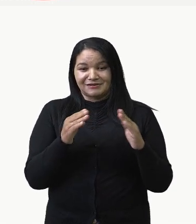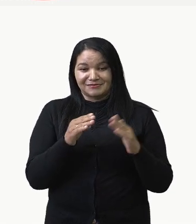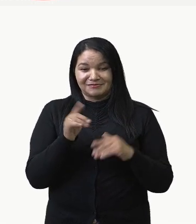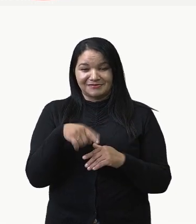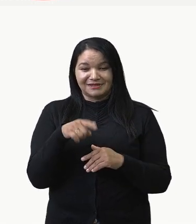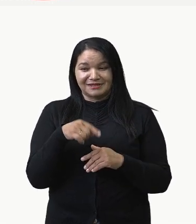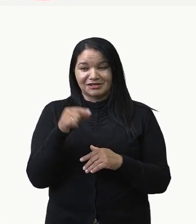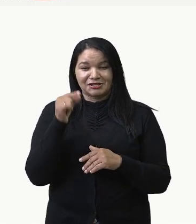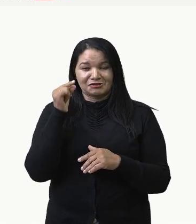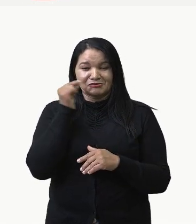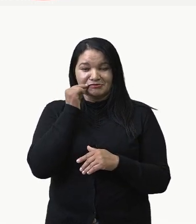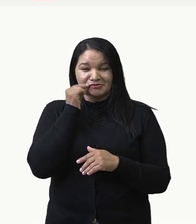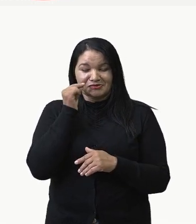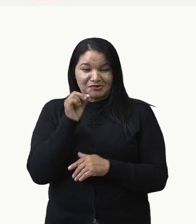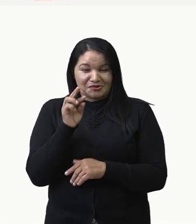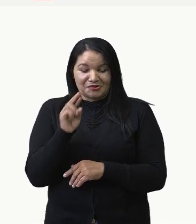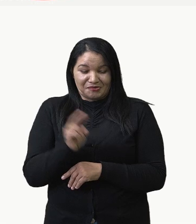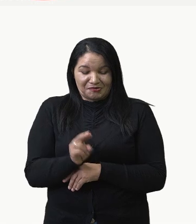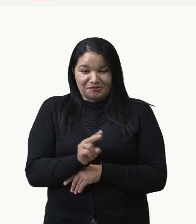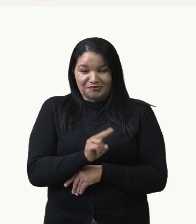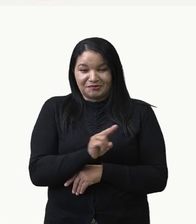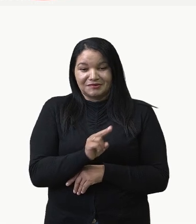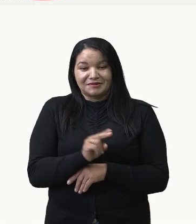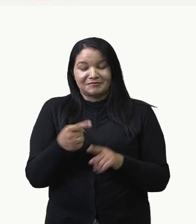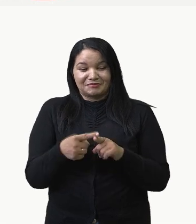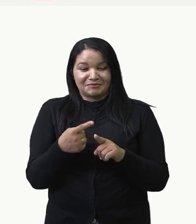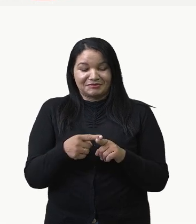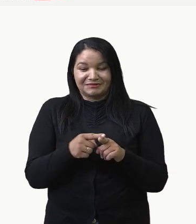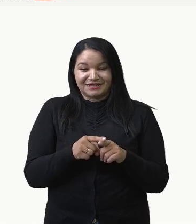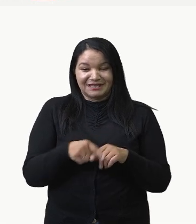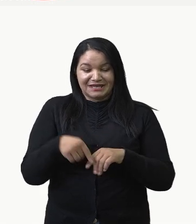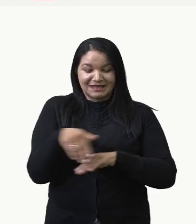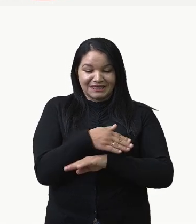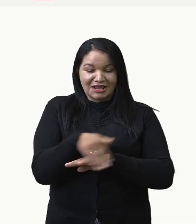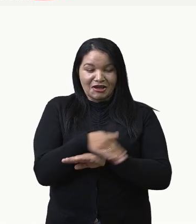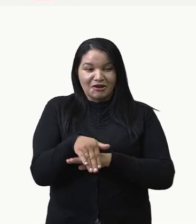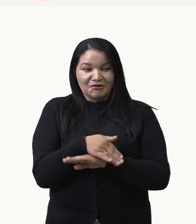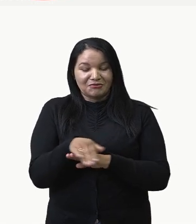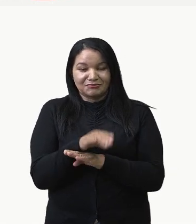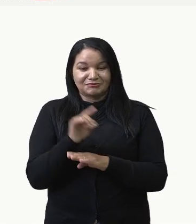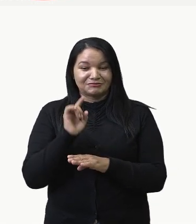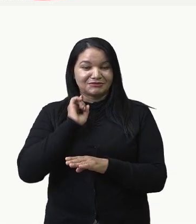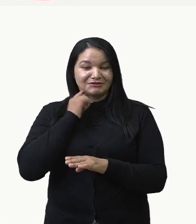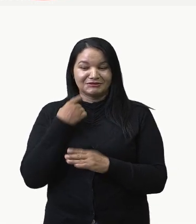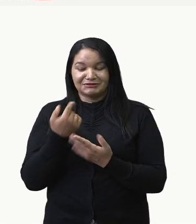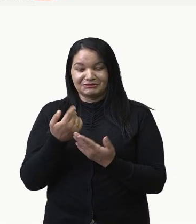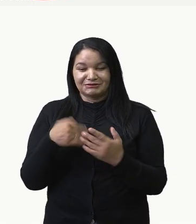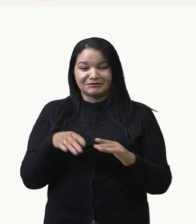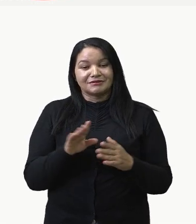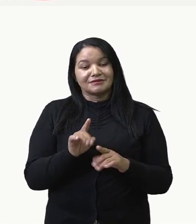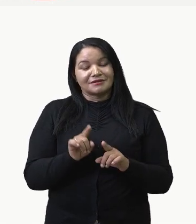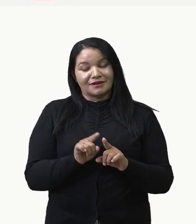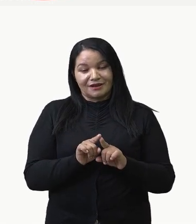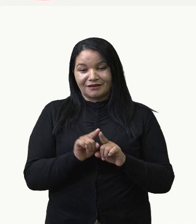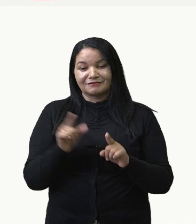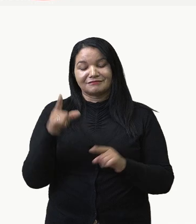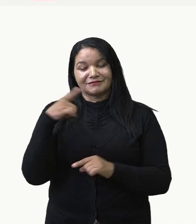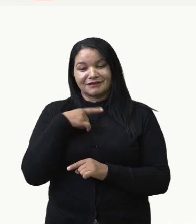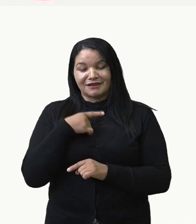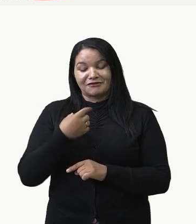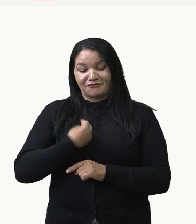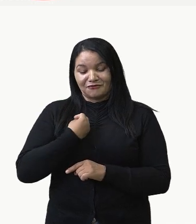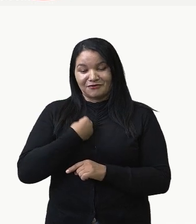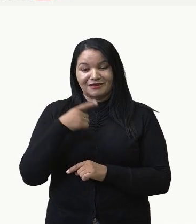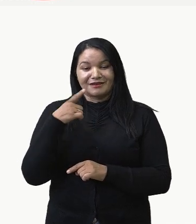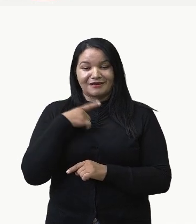ele vive nos esgotos nas ruas nas praças nas casas então o passou a ser um animal